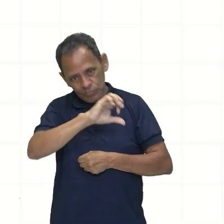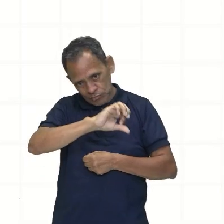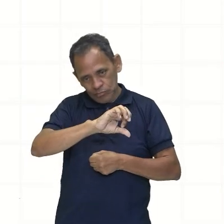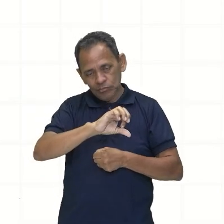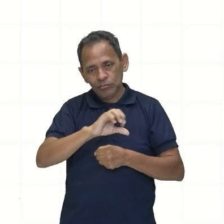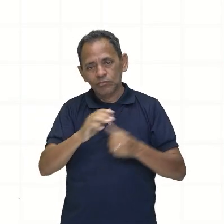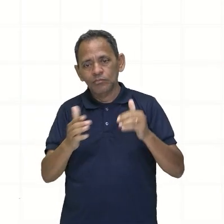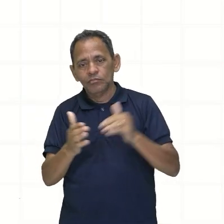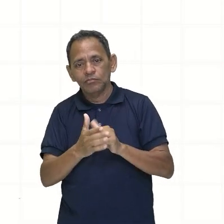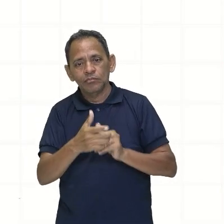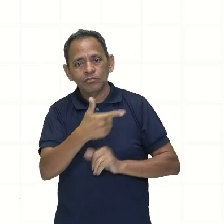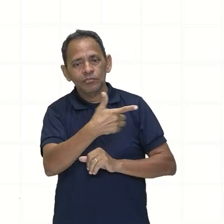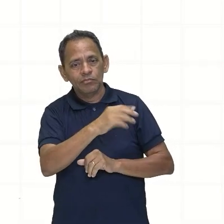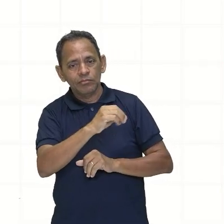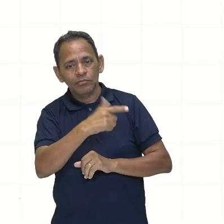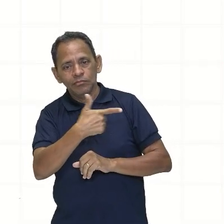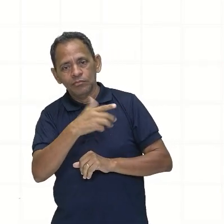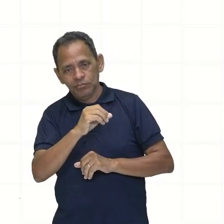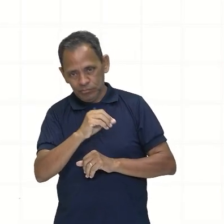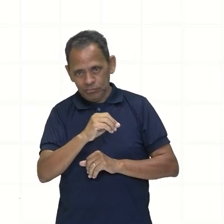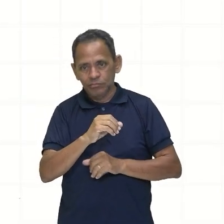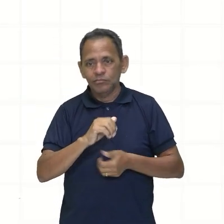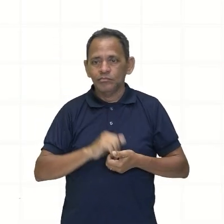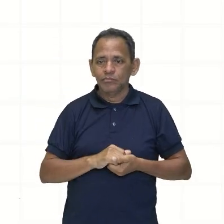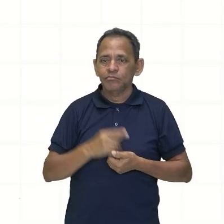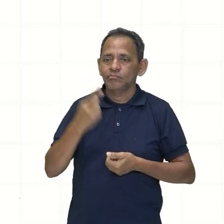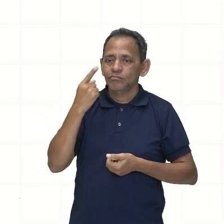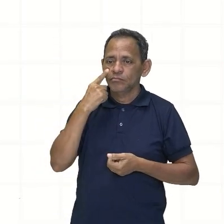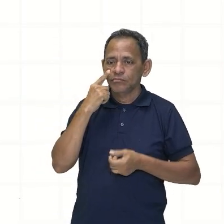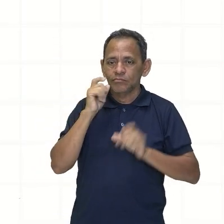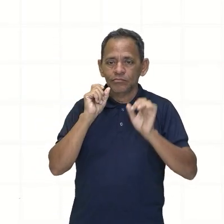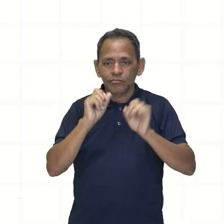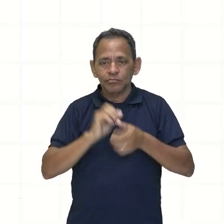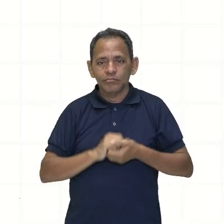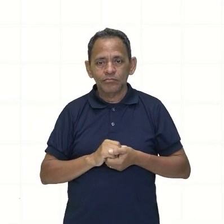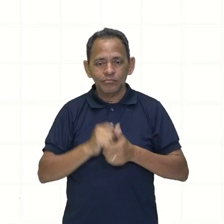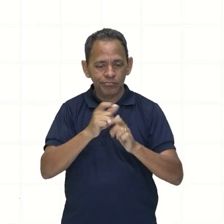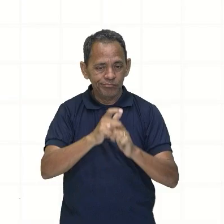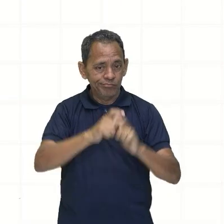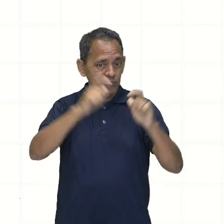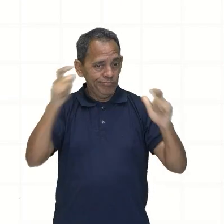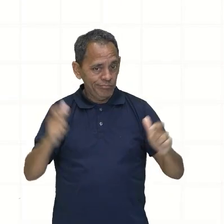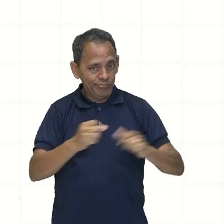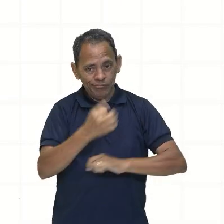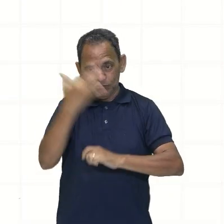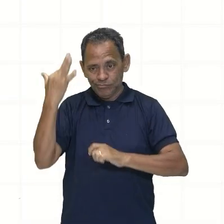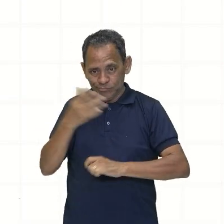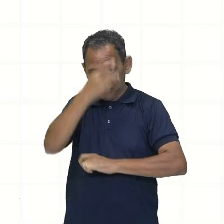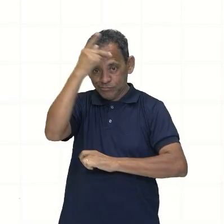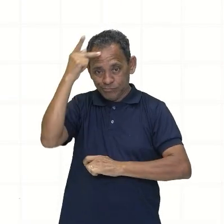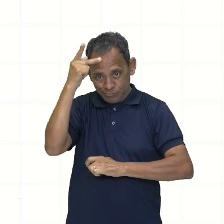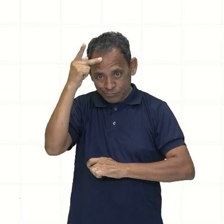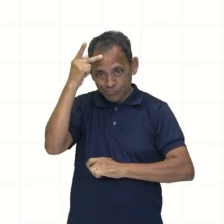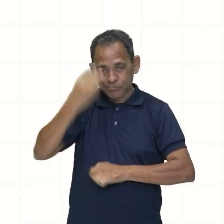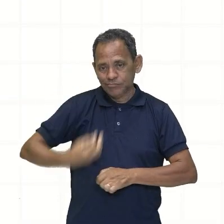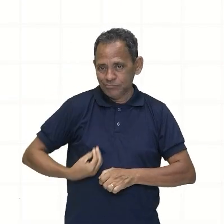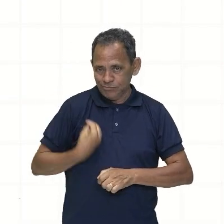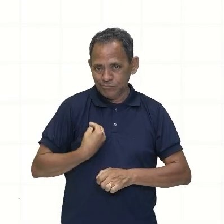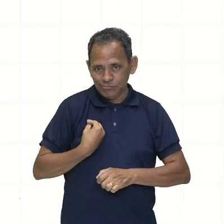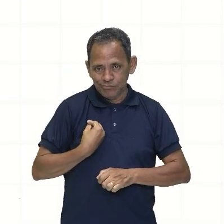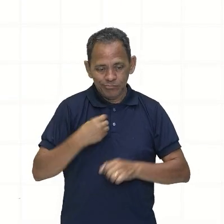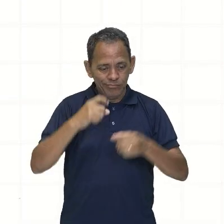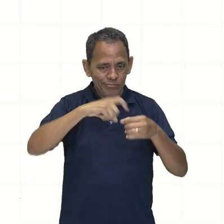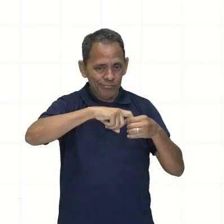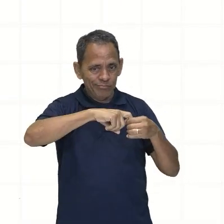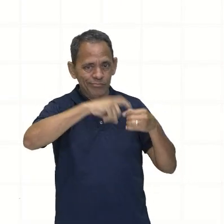ano de 2020, né, que inclusive a gente observa esse maior número de pessoas